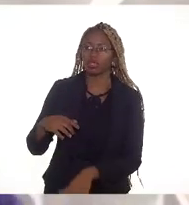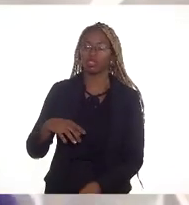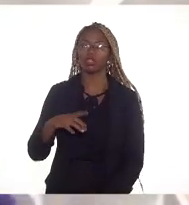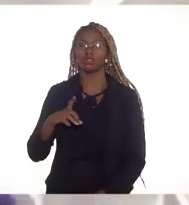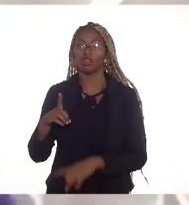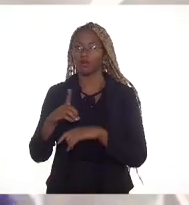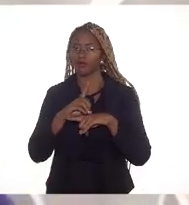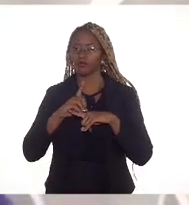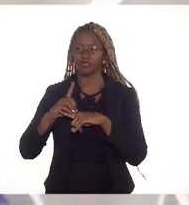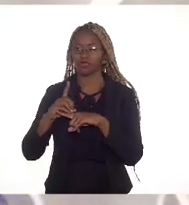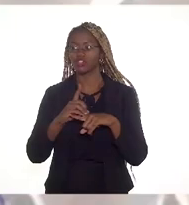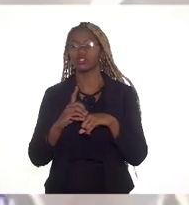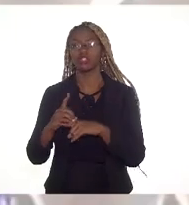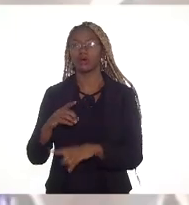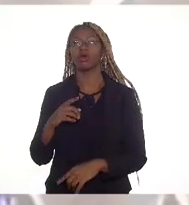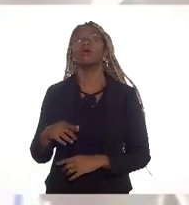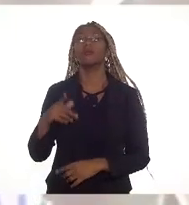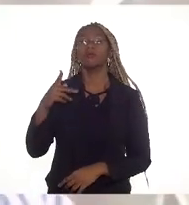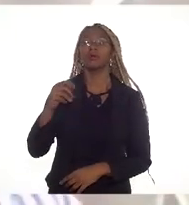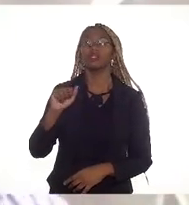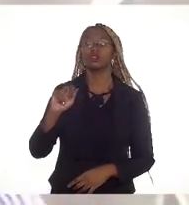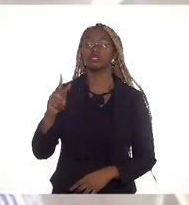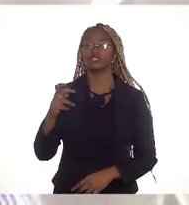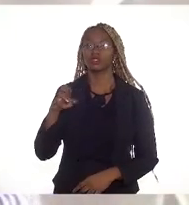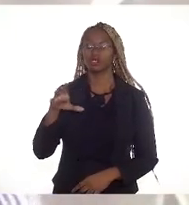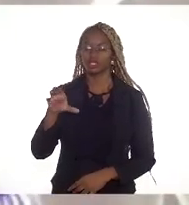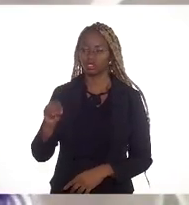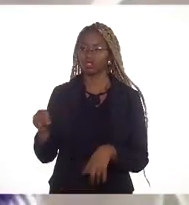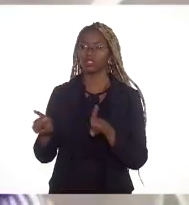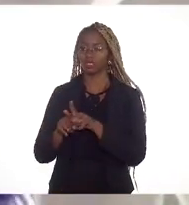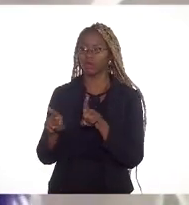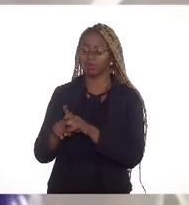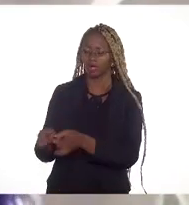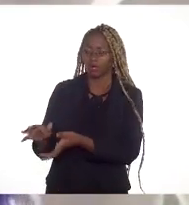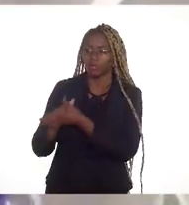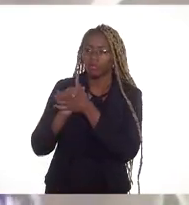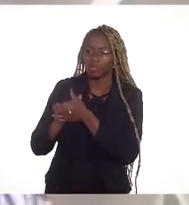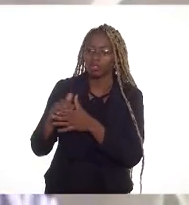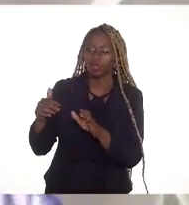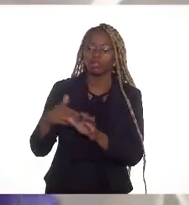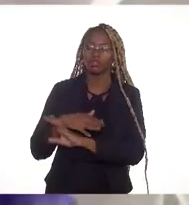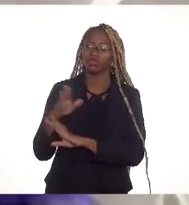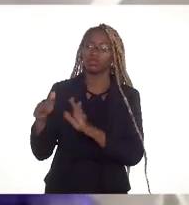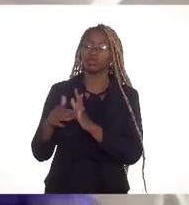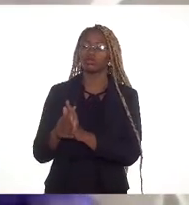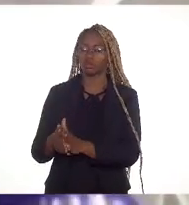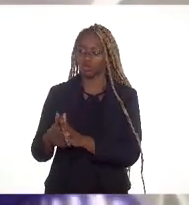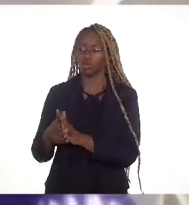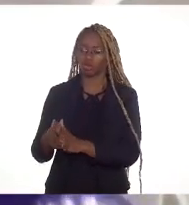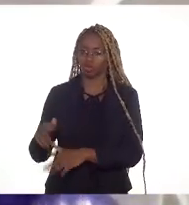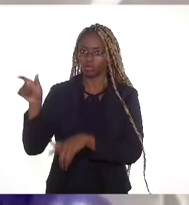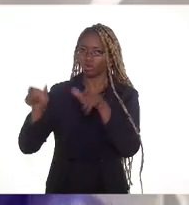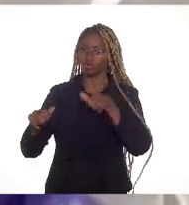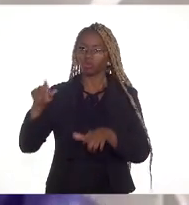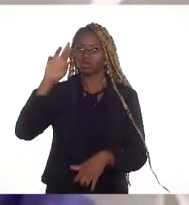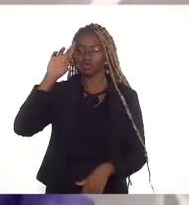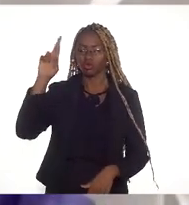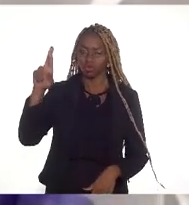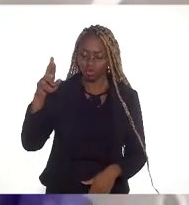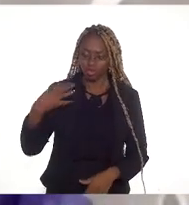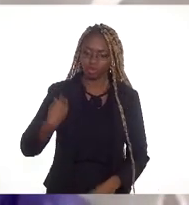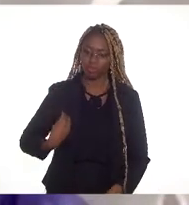Rodrigo Pacheco, em nome dele, saudar todas as autoridades presentes. E aí,